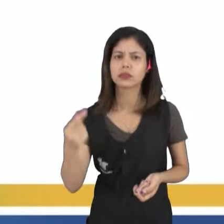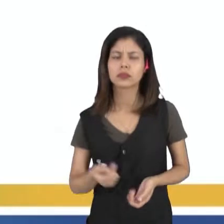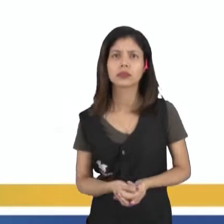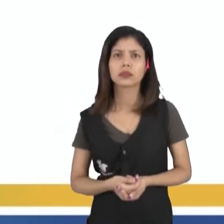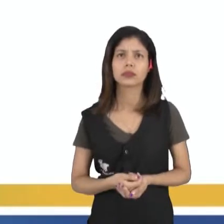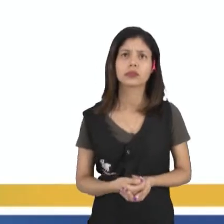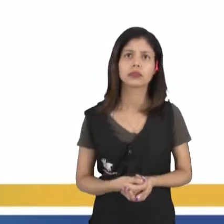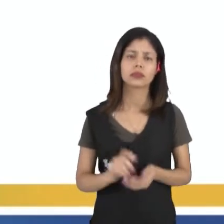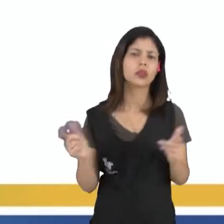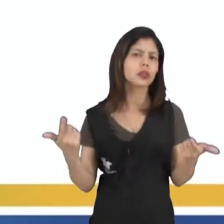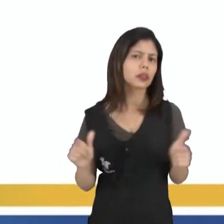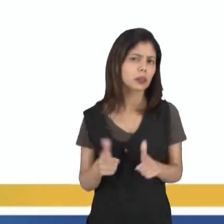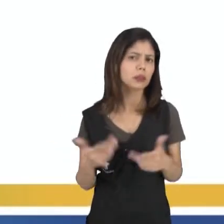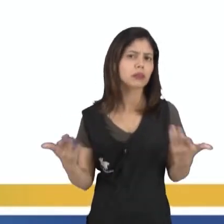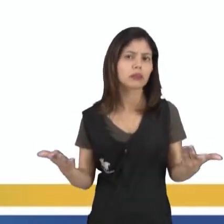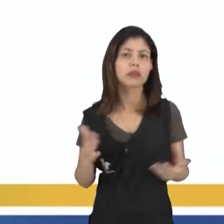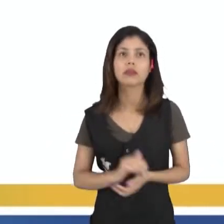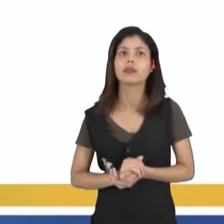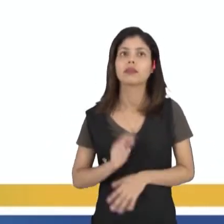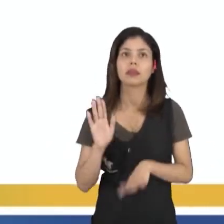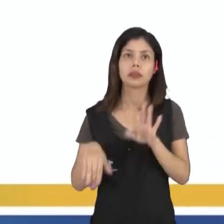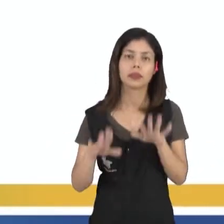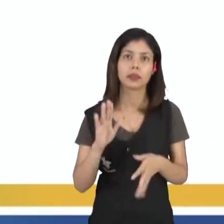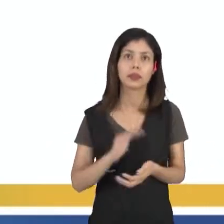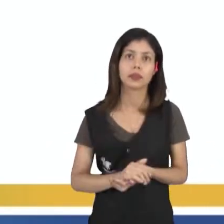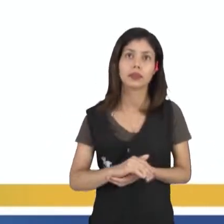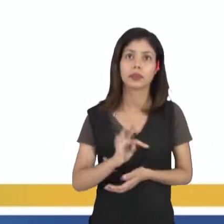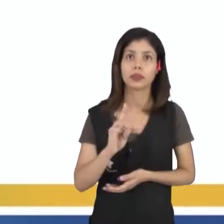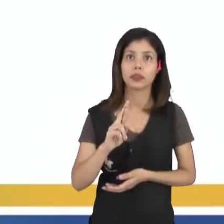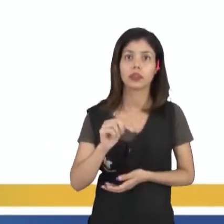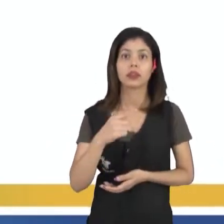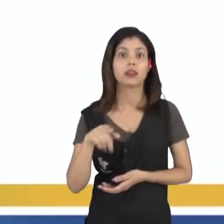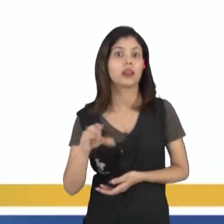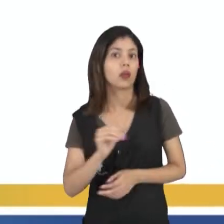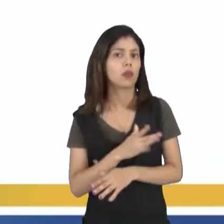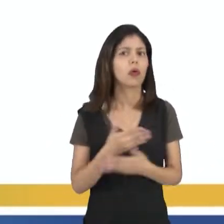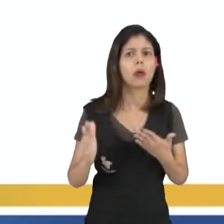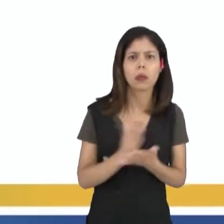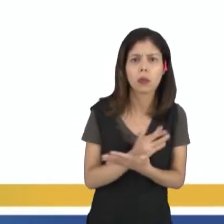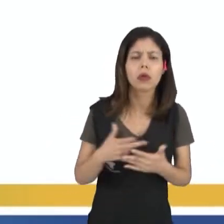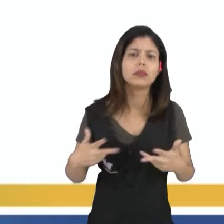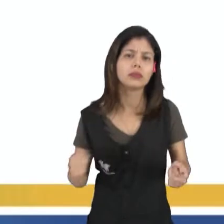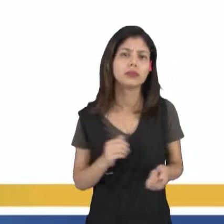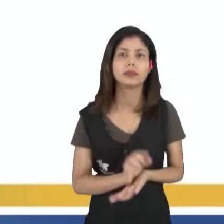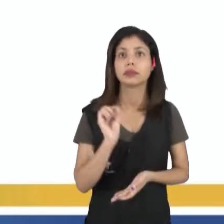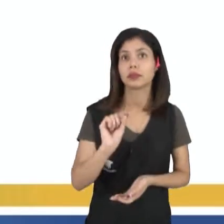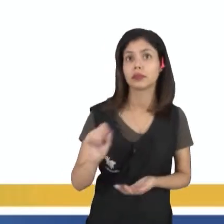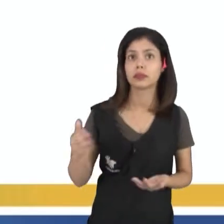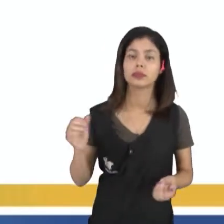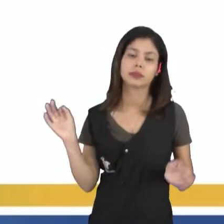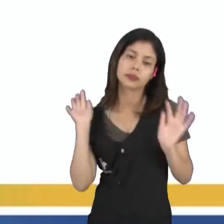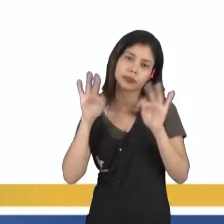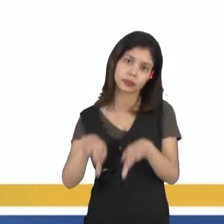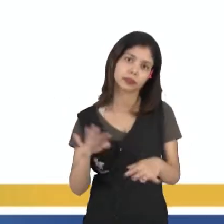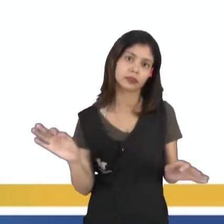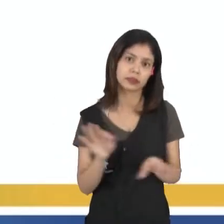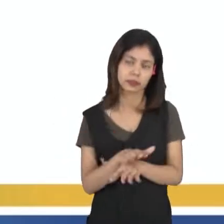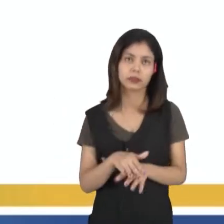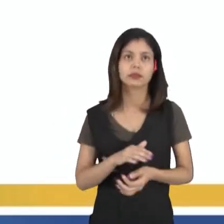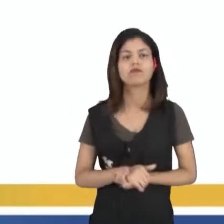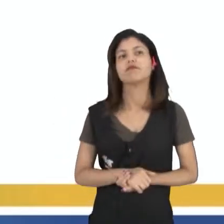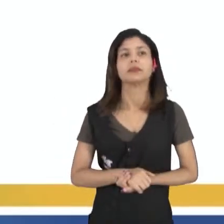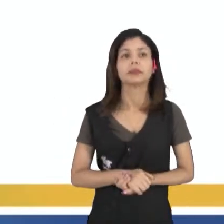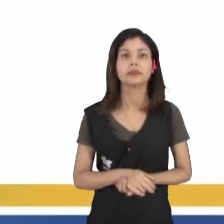tanto, tão ou tamanho. Aí, geralmente é tão, alguma coisa que tanana, termina a sentença,